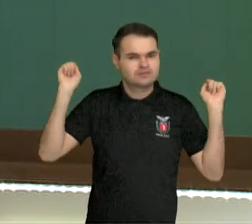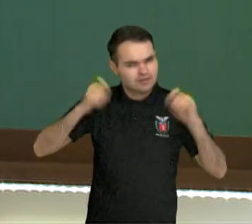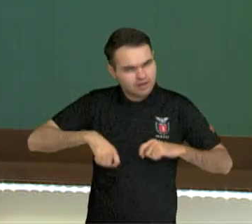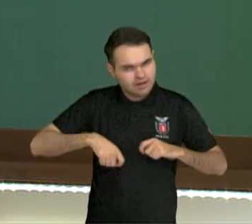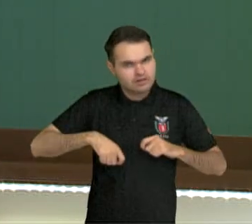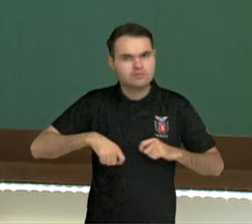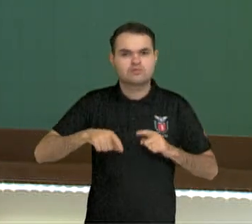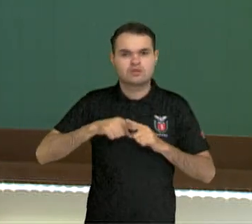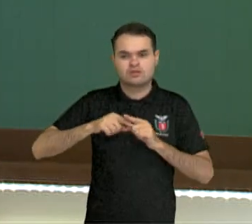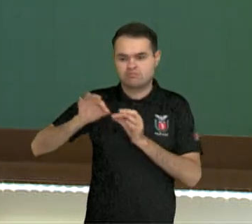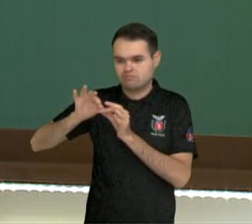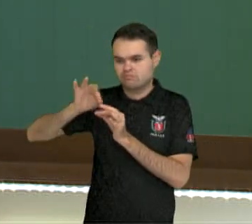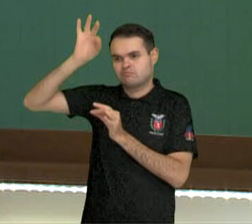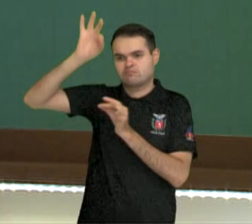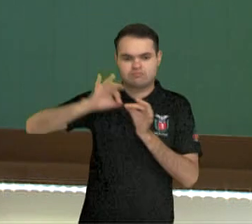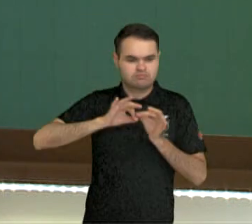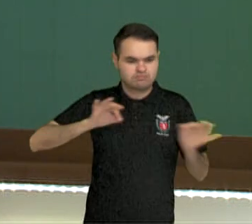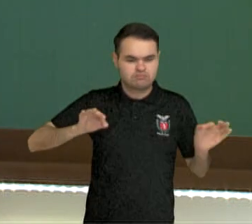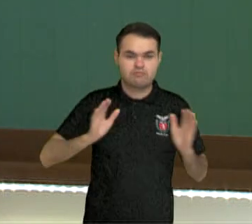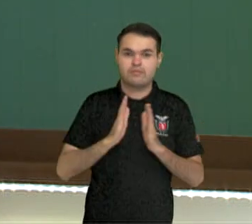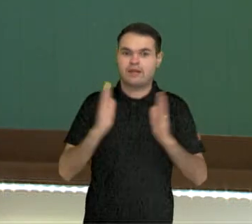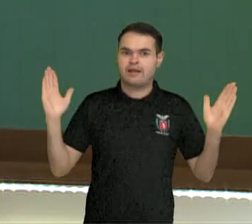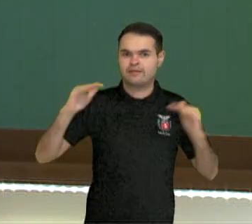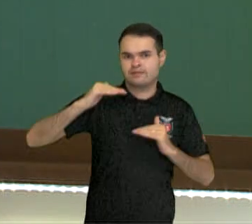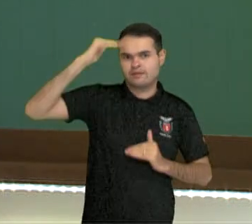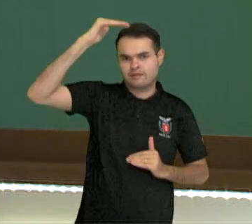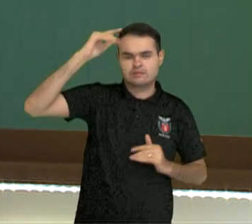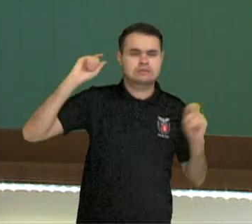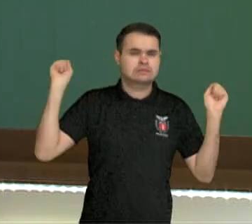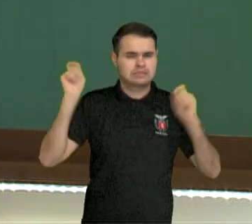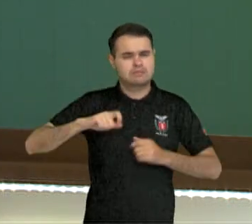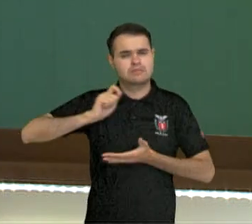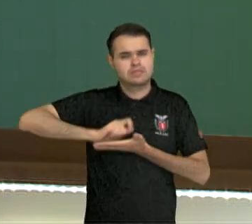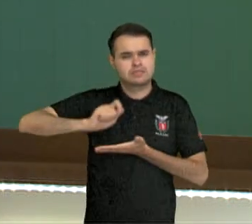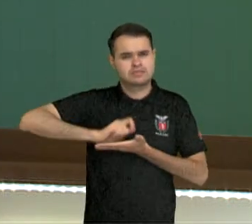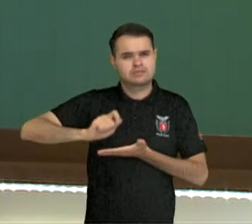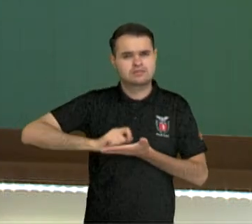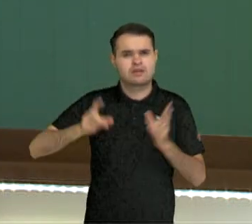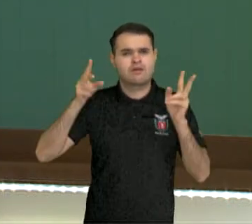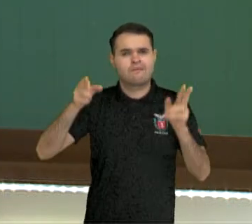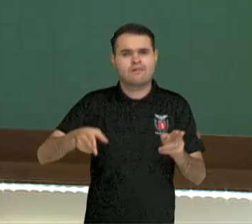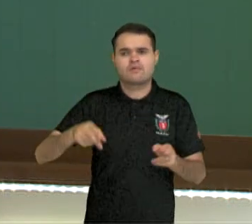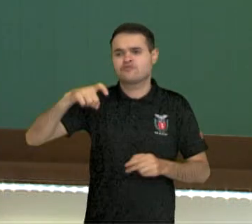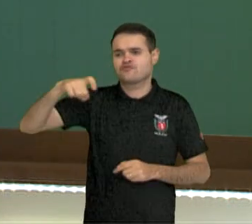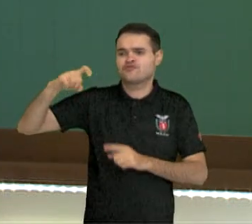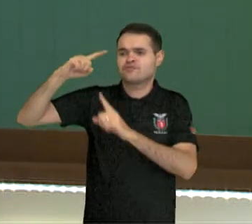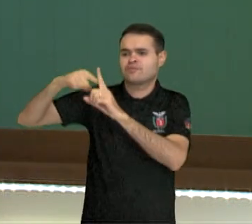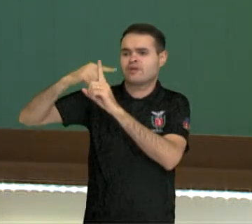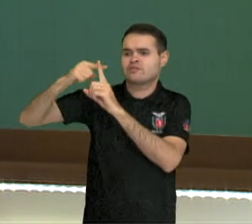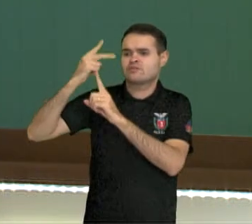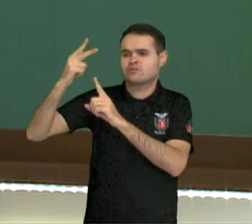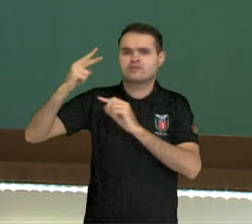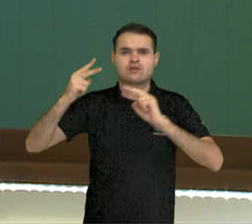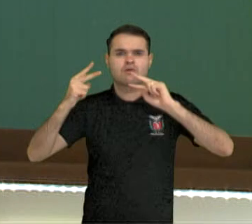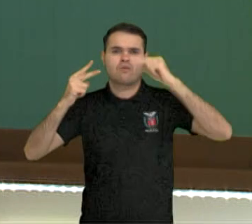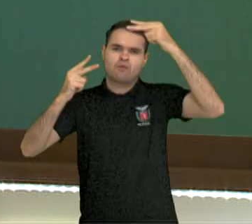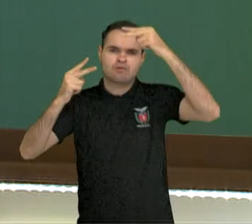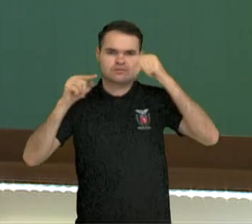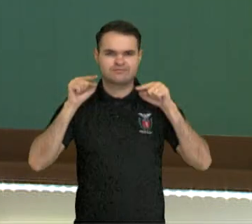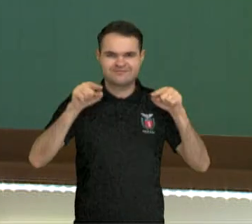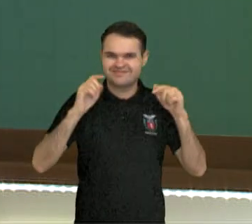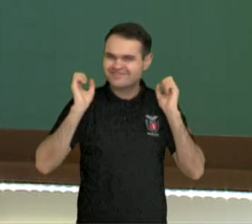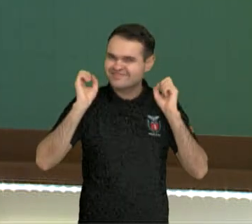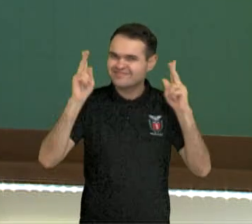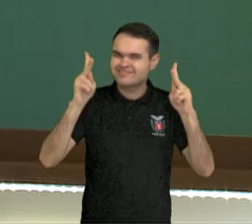x mais 2, né? Então, isso aqui é um quadrado grandão. Então, eu consigo escrever como x mais 2 ao quadrado.